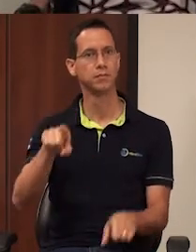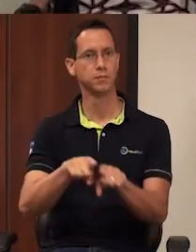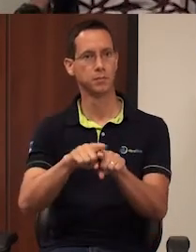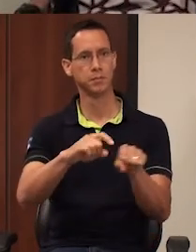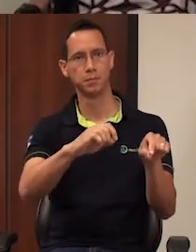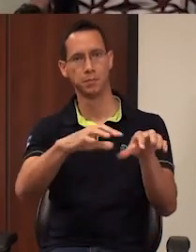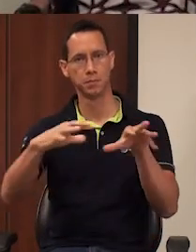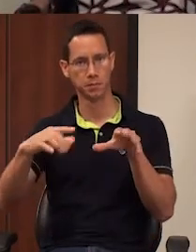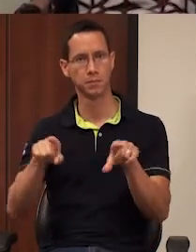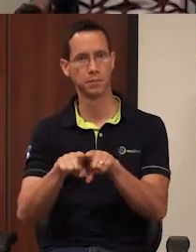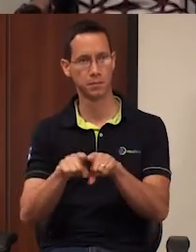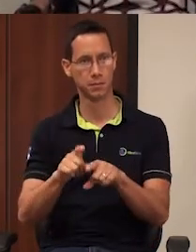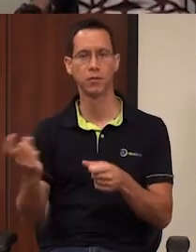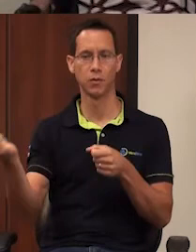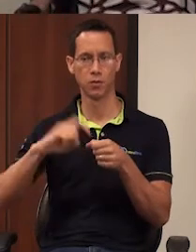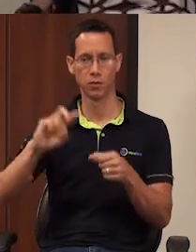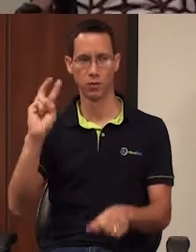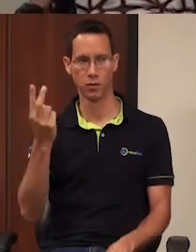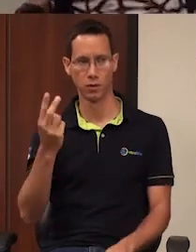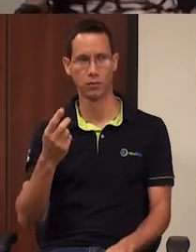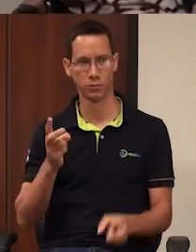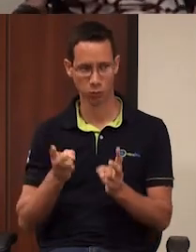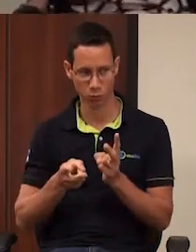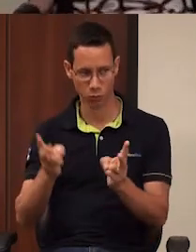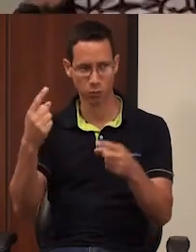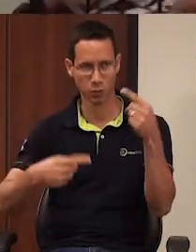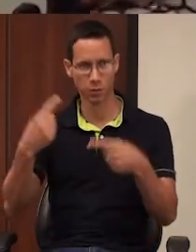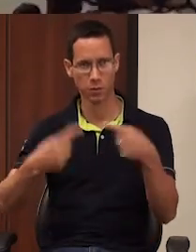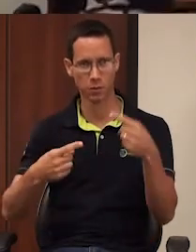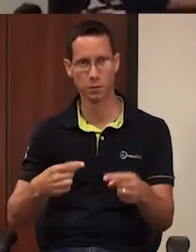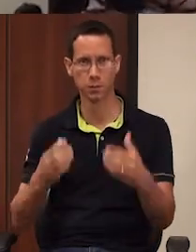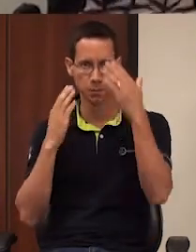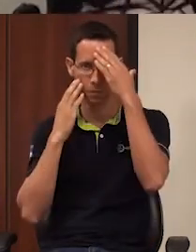participando, né? E a gente volta às 2 horas para continuar esse debate.